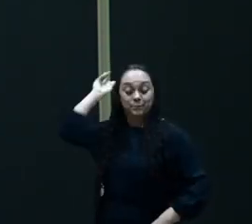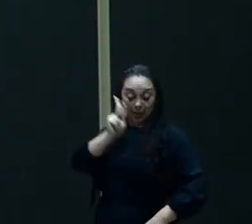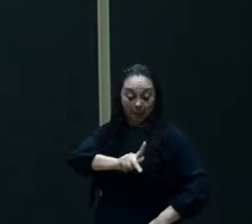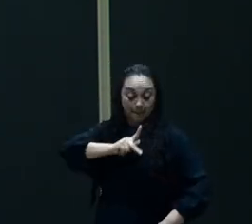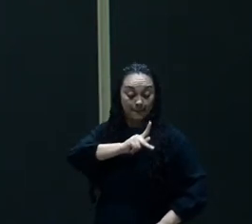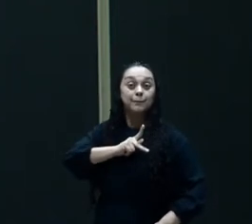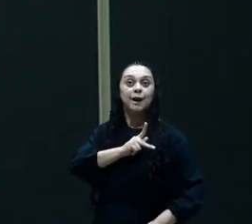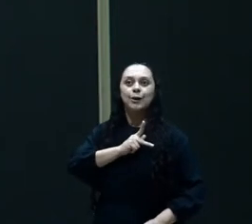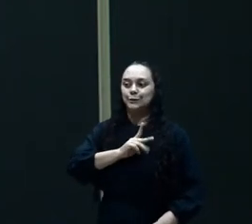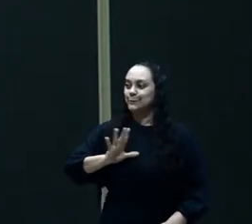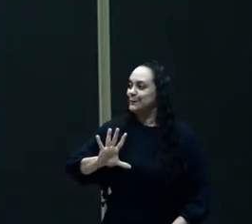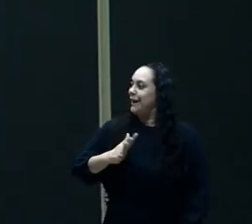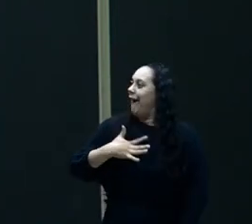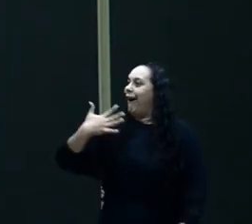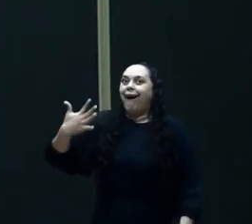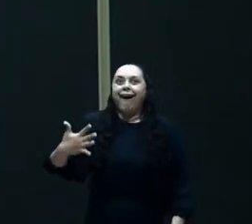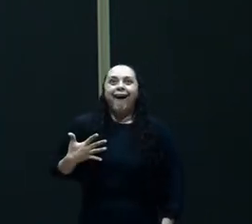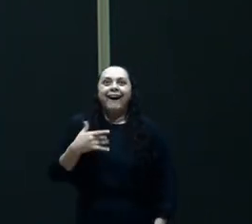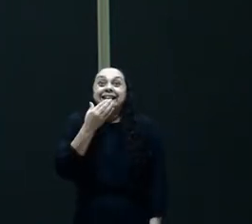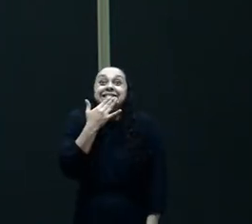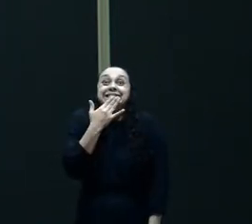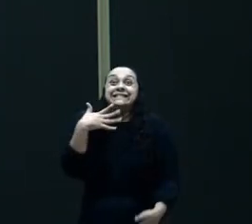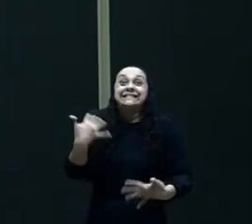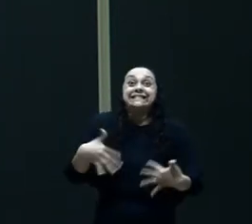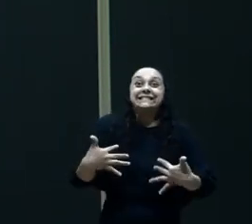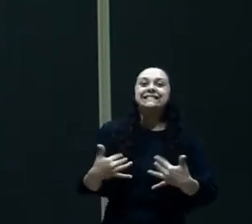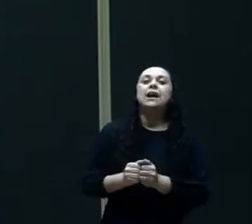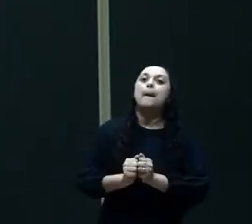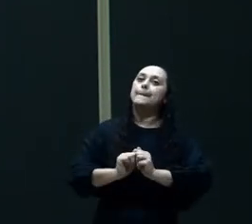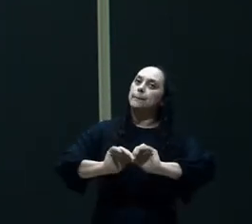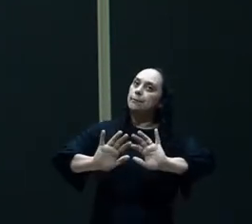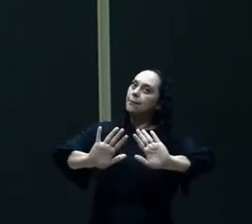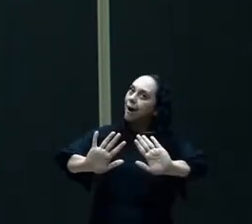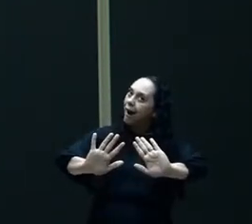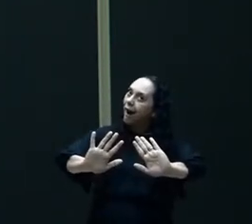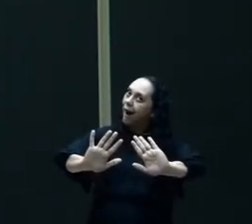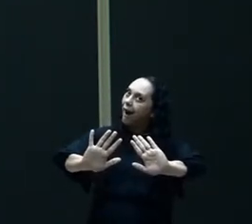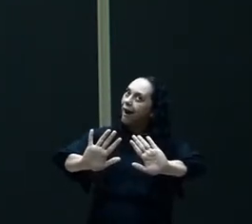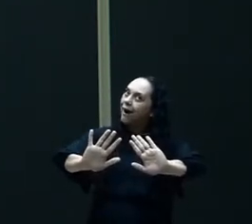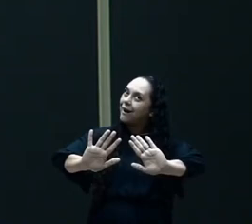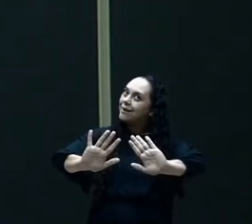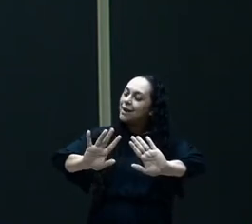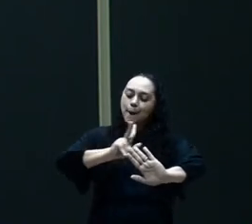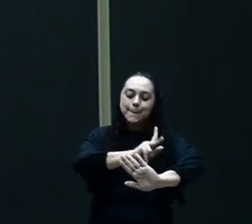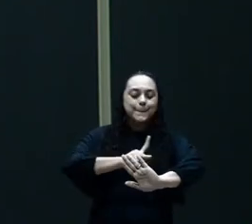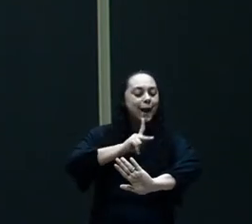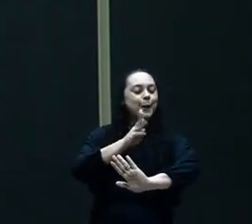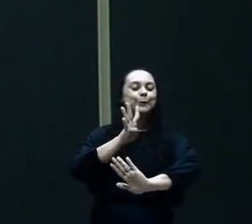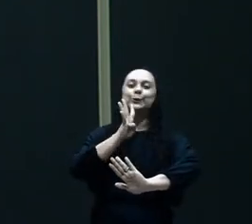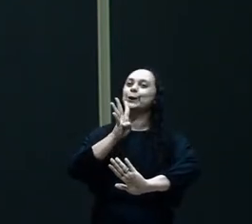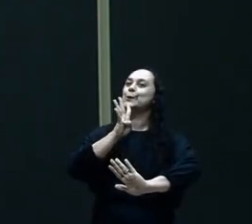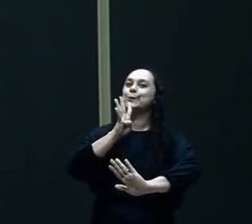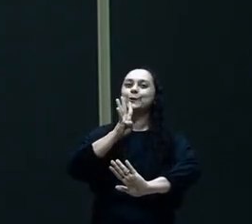de ânimo só que Paulo não sabia o caminho dessa promessa até o